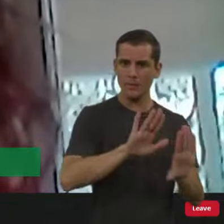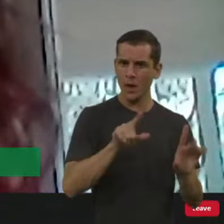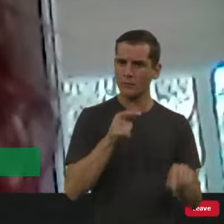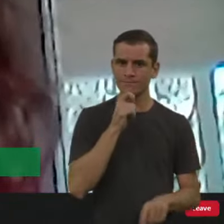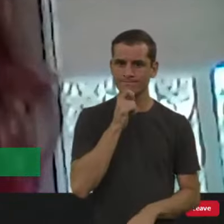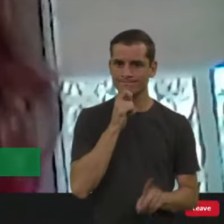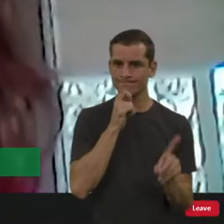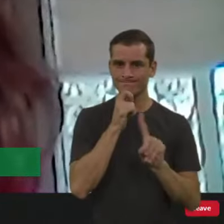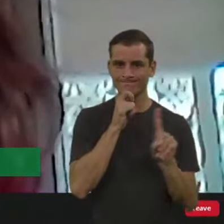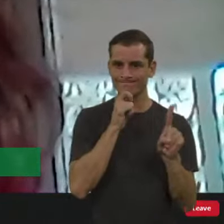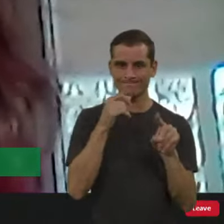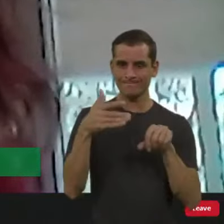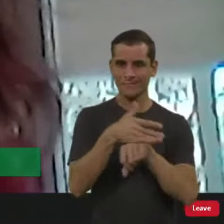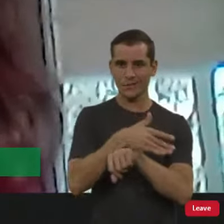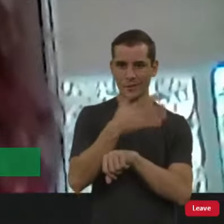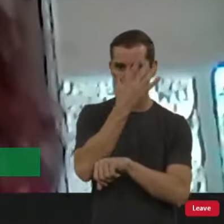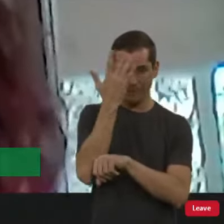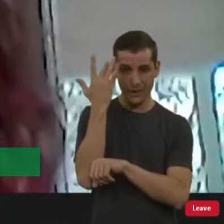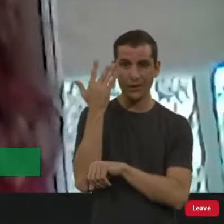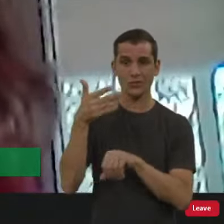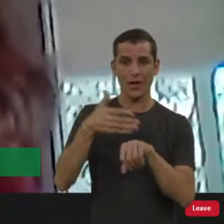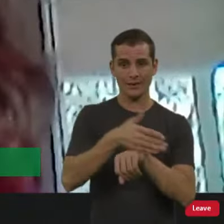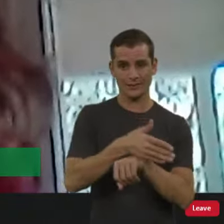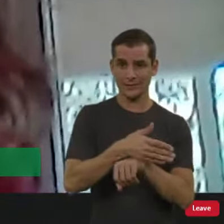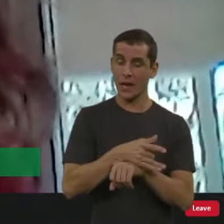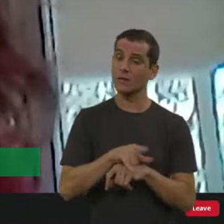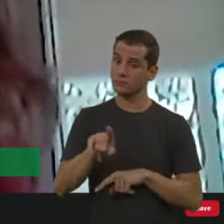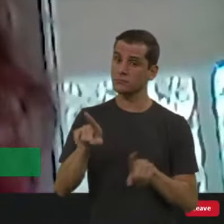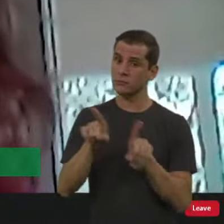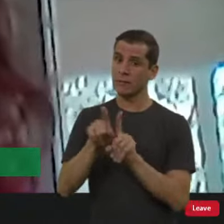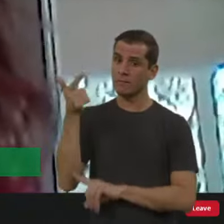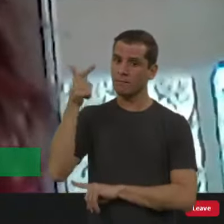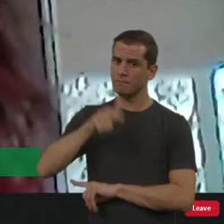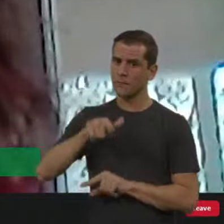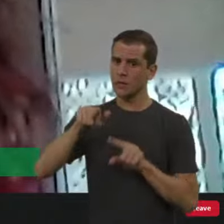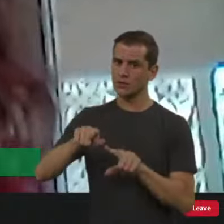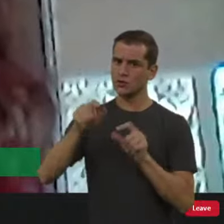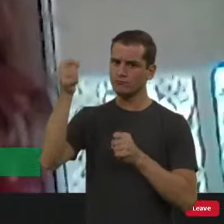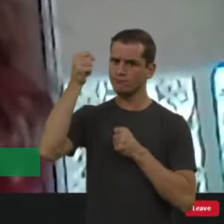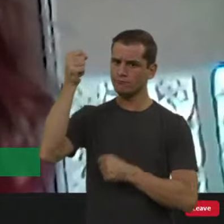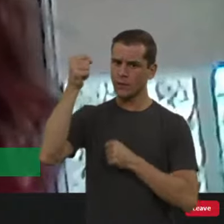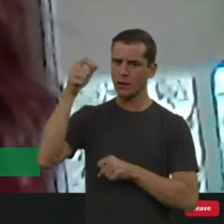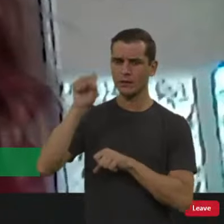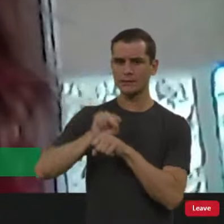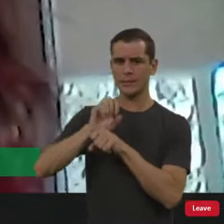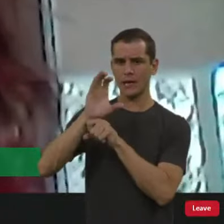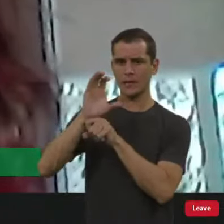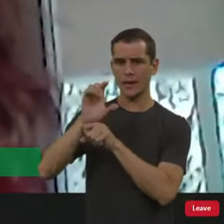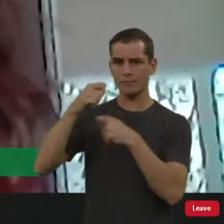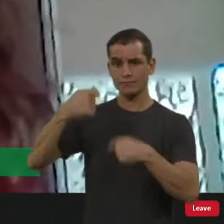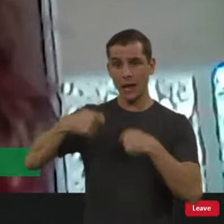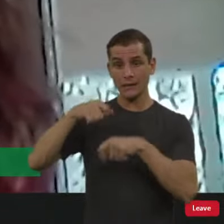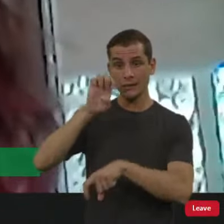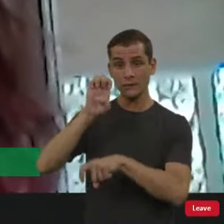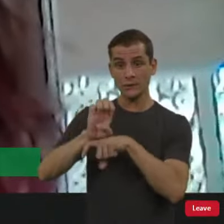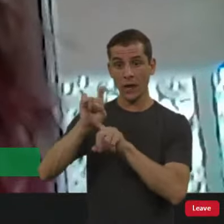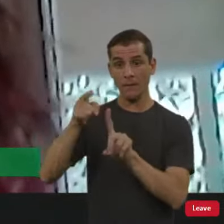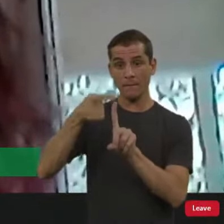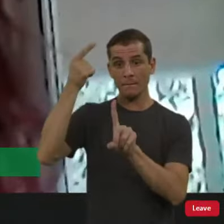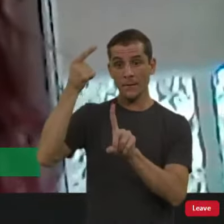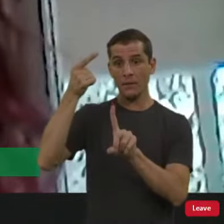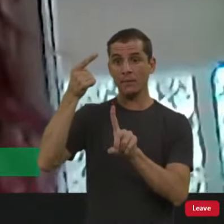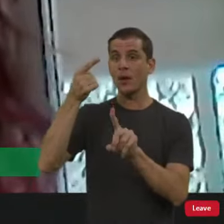de fato. E reforçamos ainda um pleito para que Santa Catarina também seja um dos primeiros estados a contemplar o tratamento adequado às